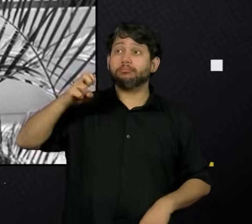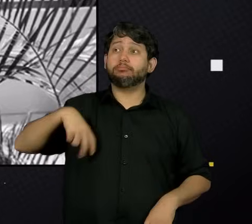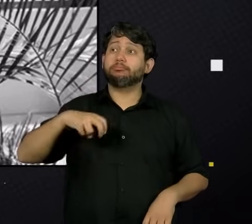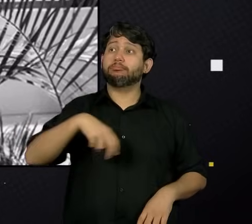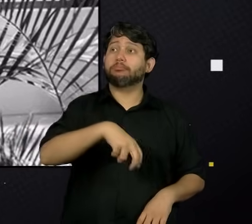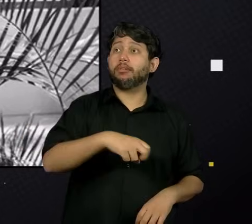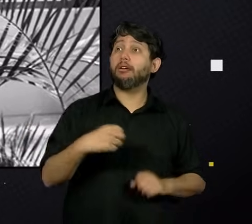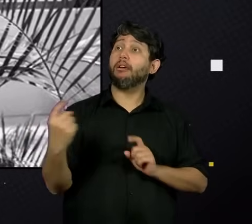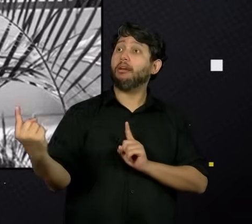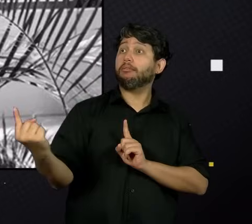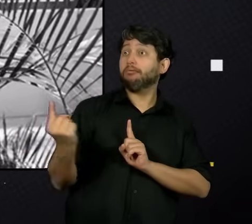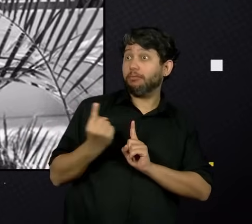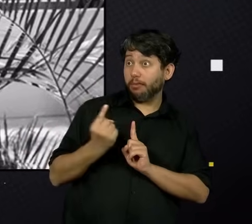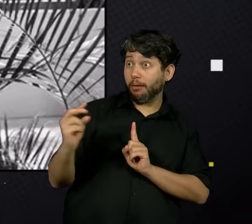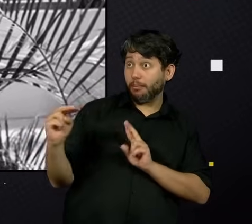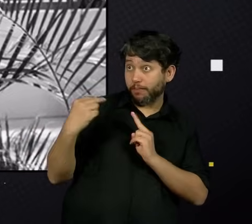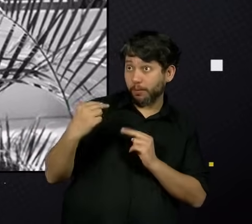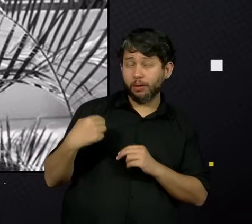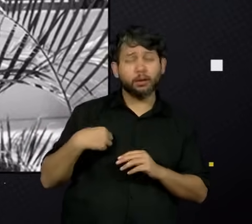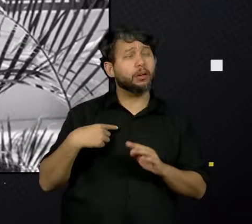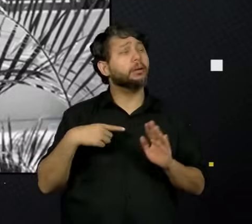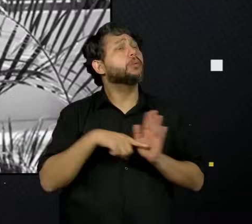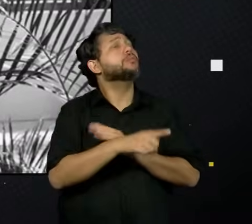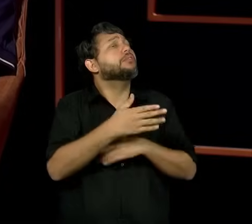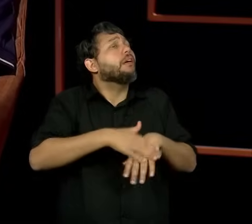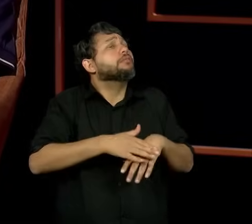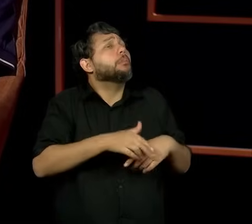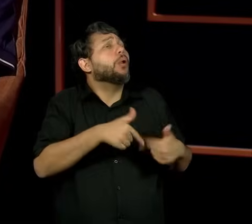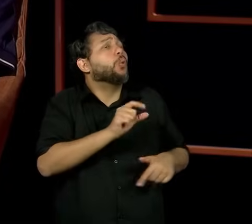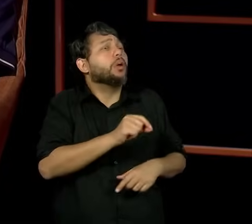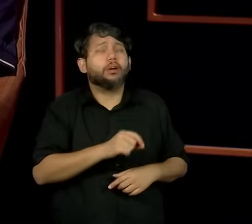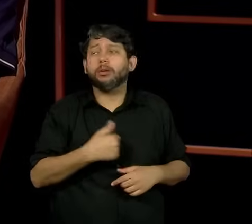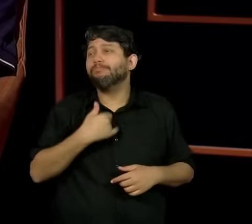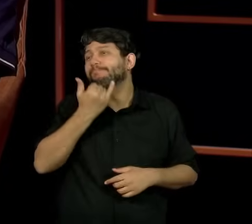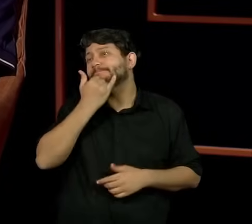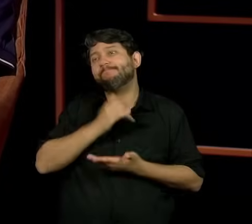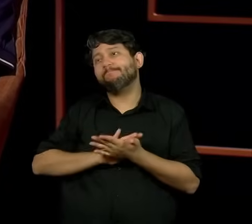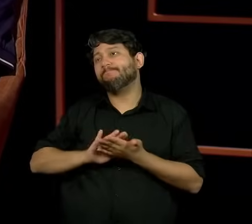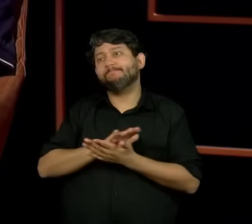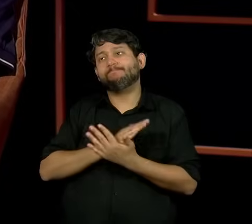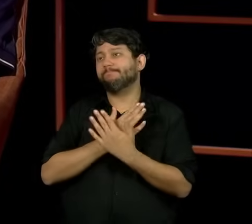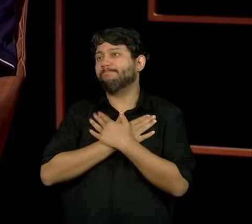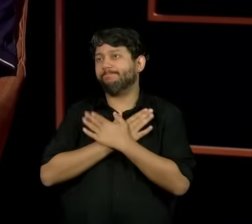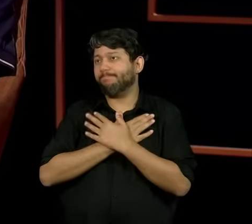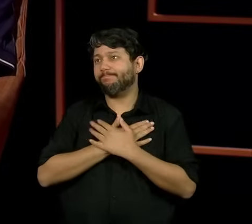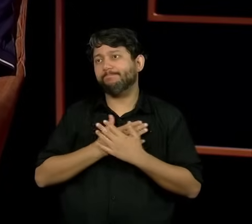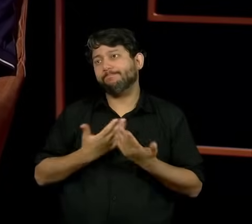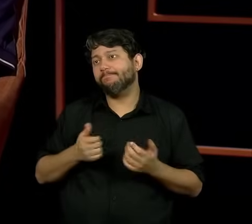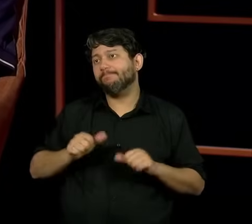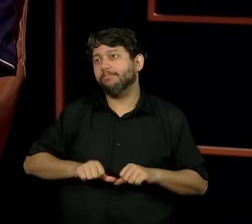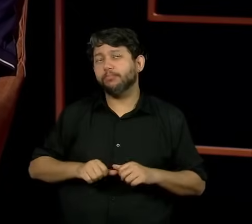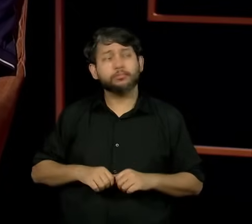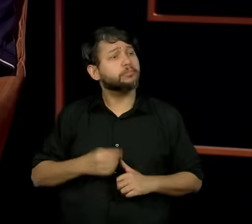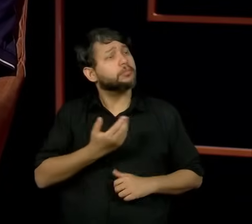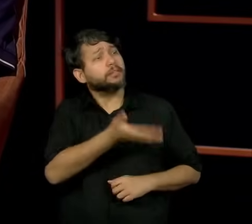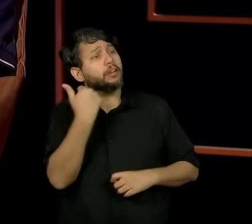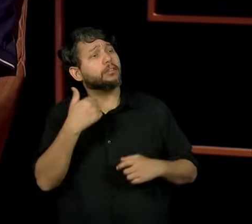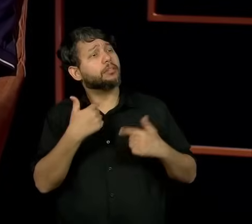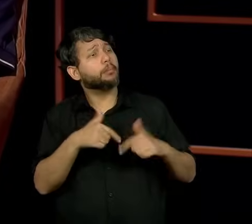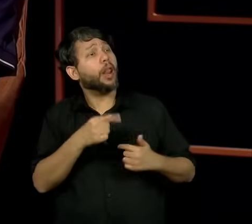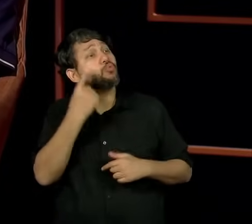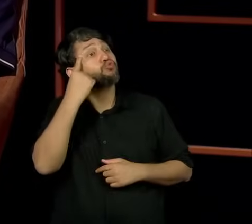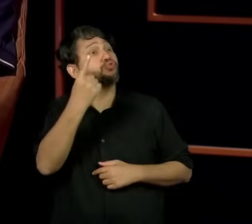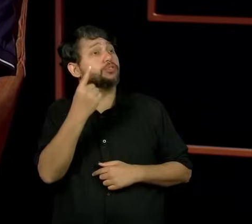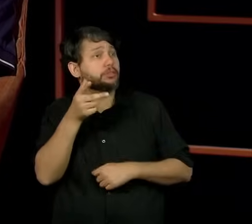Jaque? Eu falei, nada, estou na pior. Ele falou, não, vai gravar um programa comigo. Eu falei, então eu fui. Gravei, ele me deu um cachê, acabou